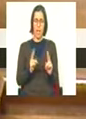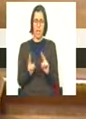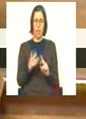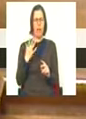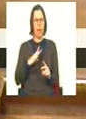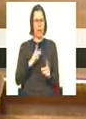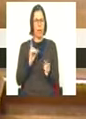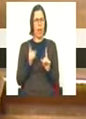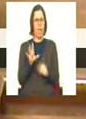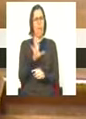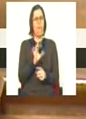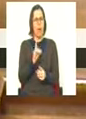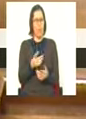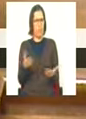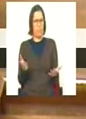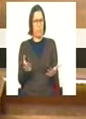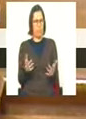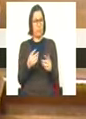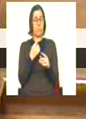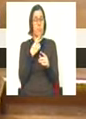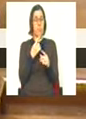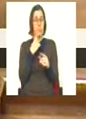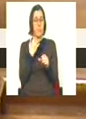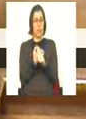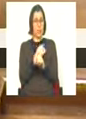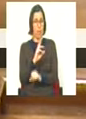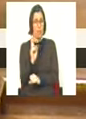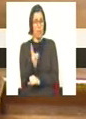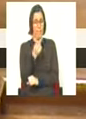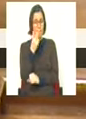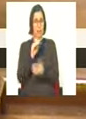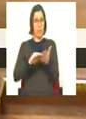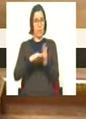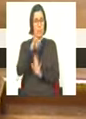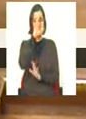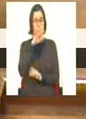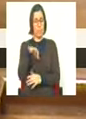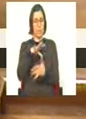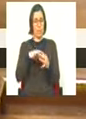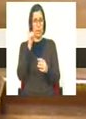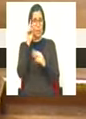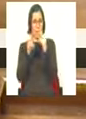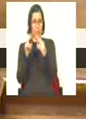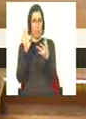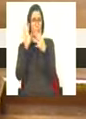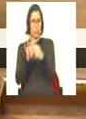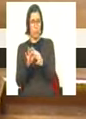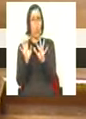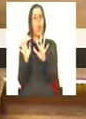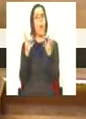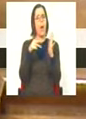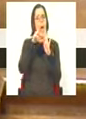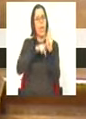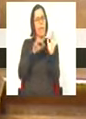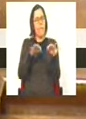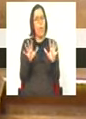que pretendem e de que resultam. Do grupo de trabalho criado pelo Sr. Secretário de Estado no âmbito da autoridade tributária, onde está o